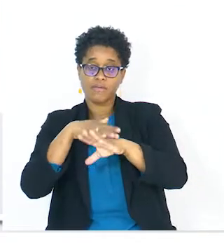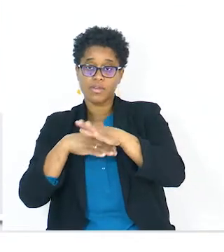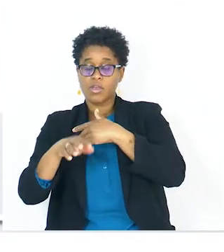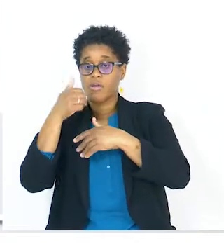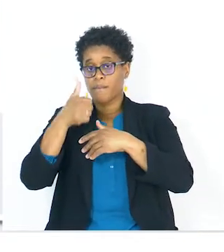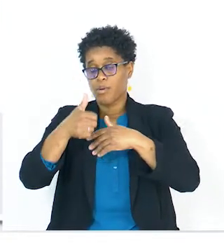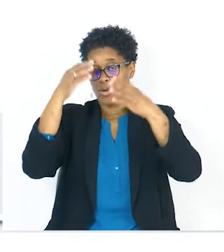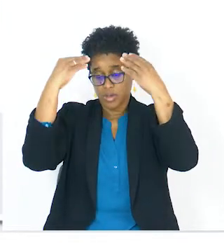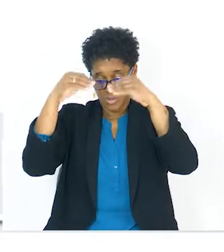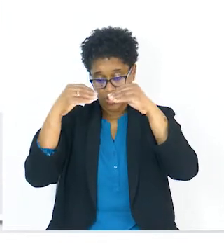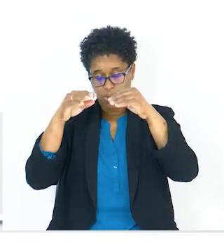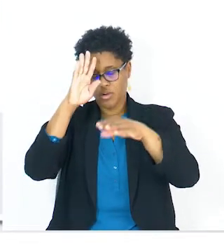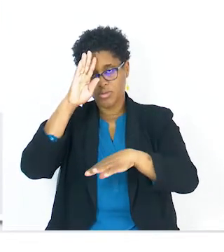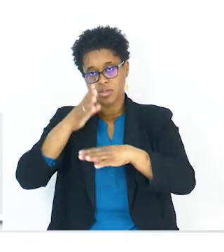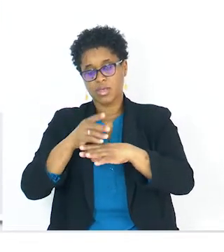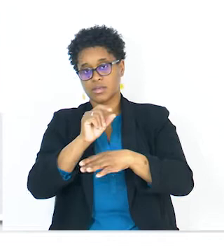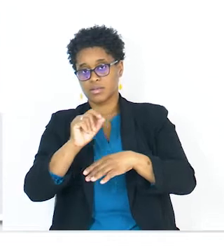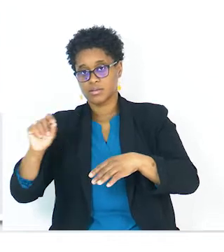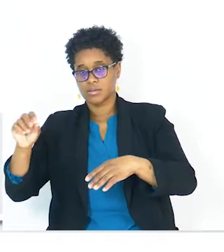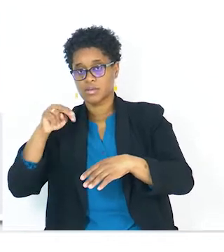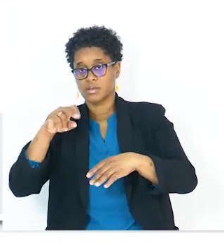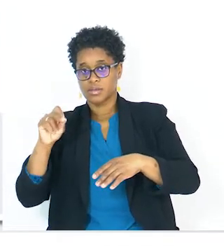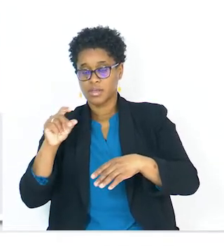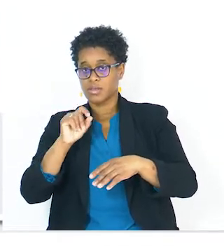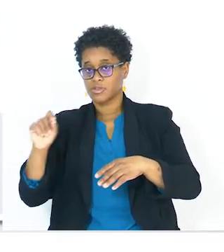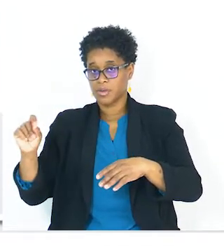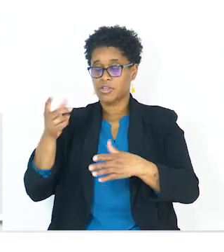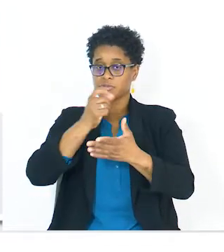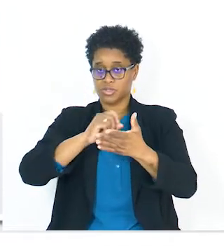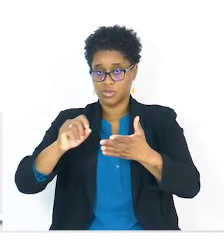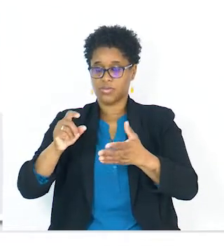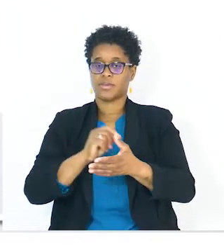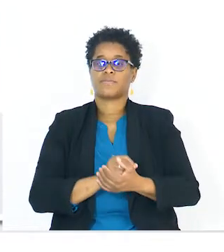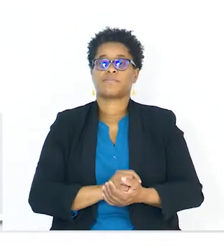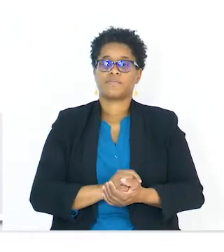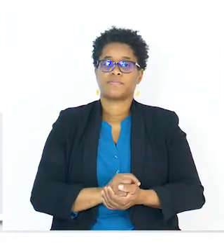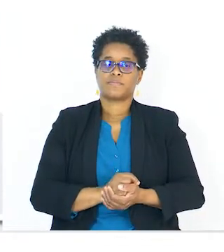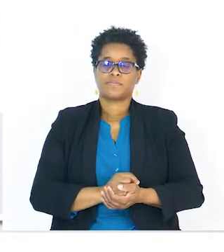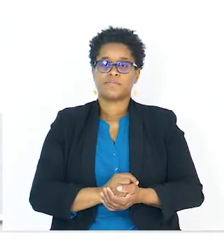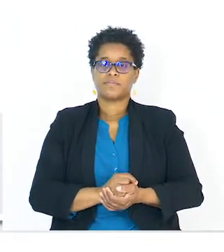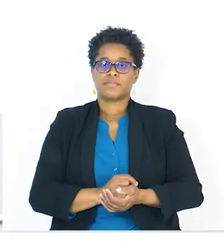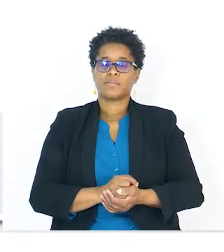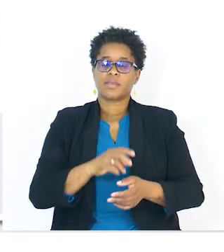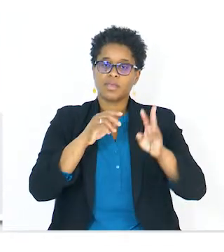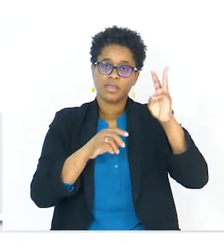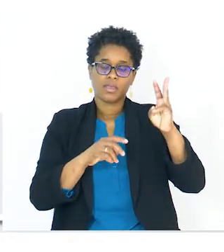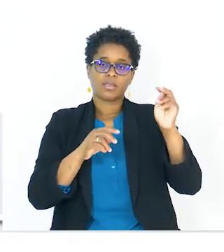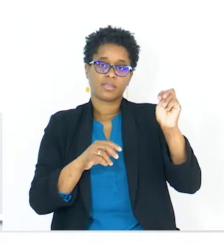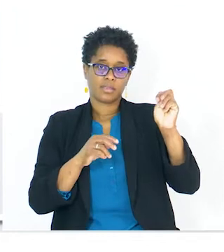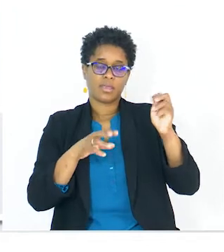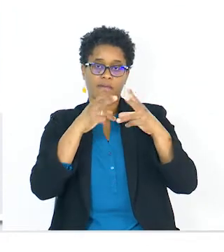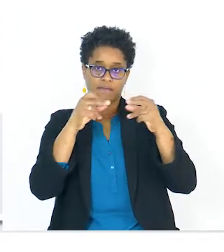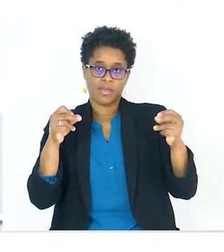uma boa educação acontece na... Temos espaço para completar. Aí a terceira